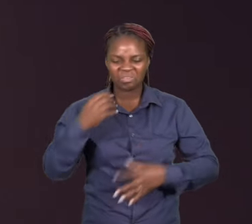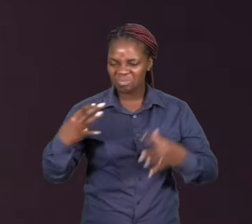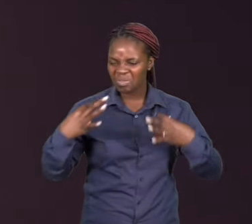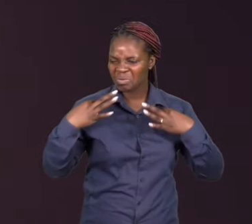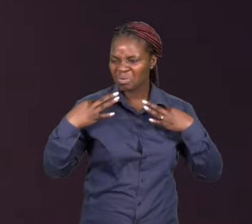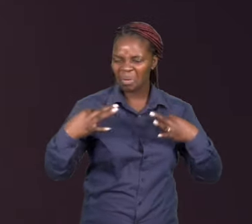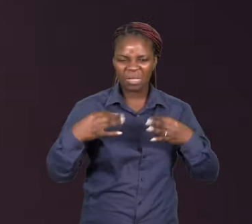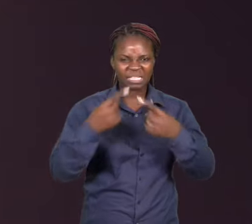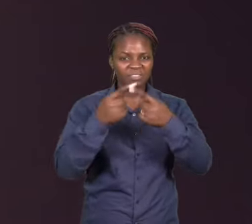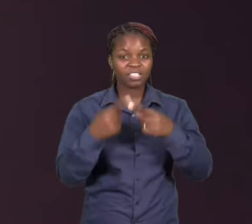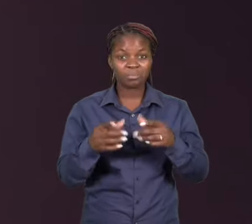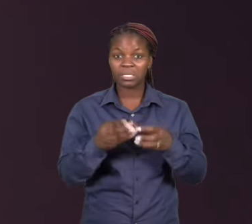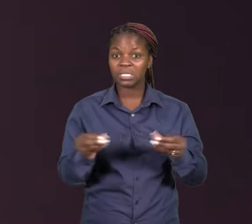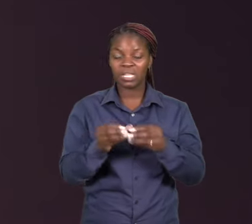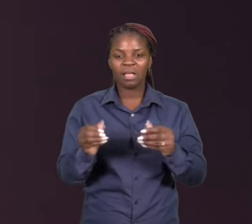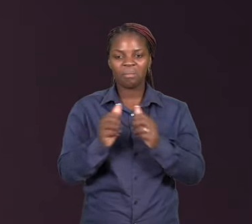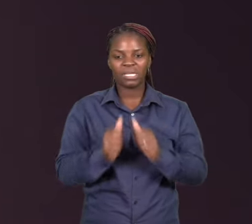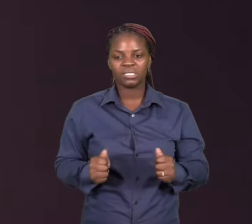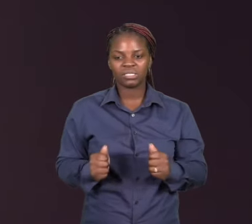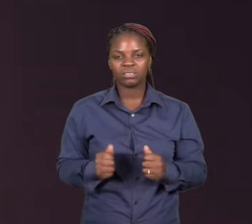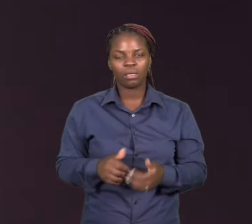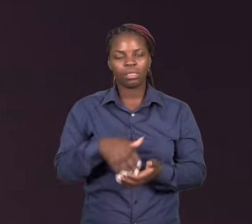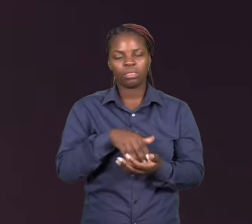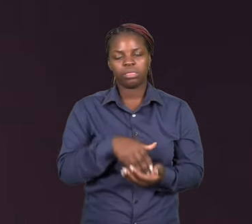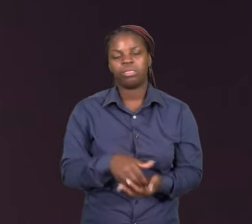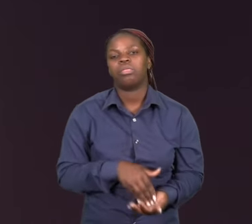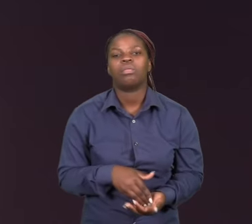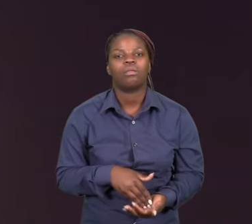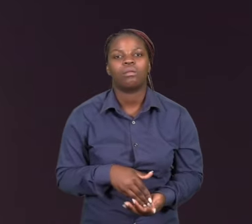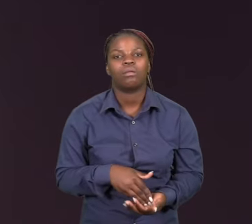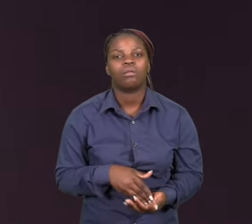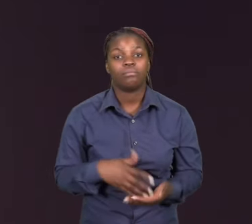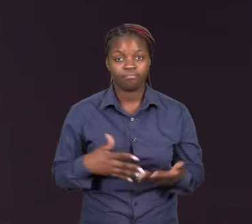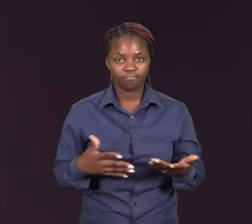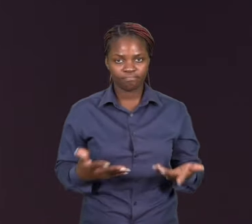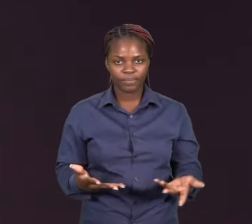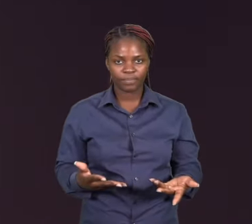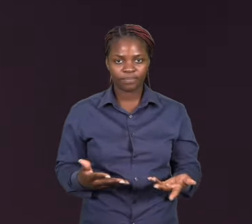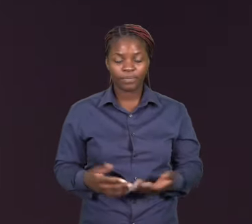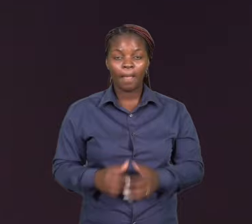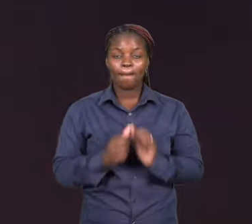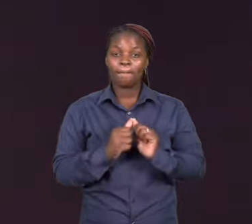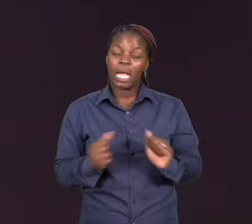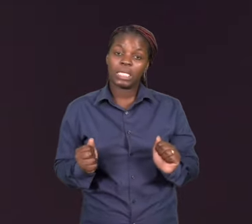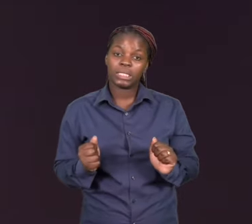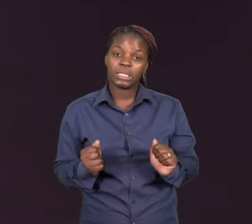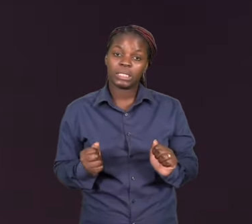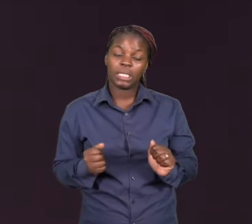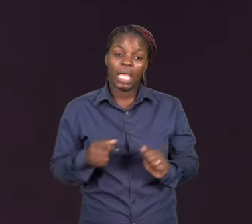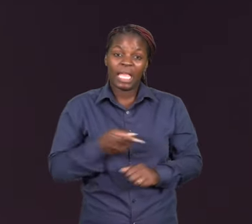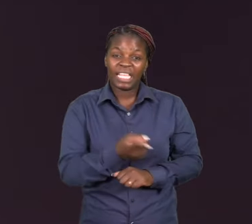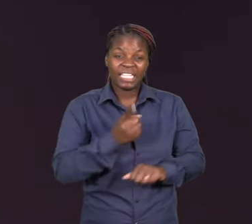deram certo ou Talvez tenham dado para aquele momento eram momentos de muita